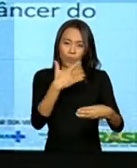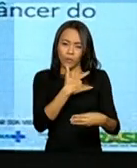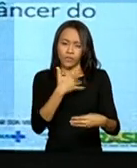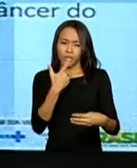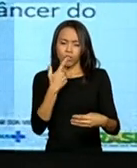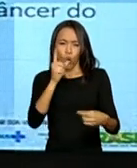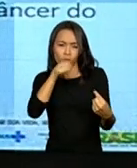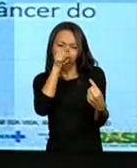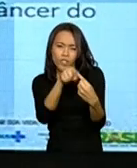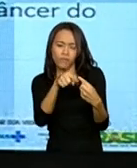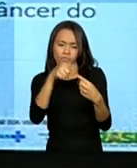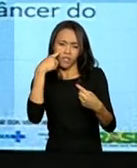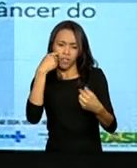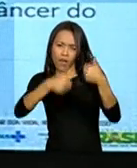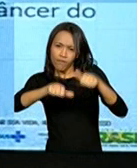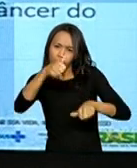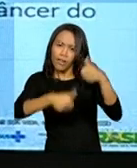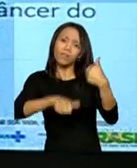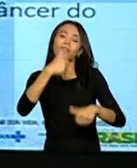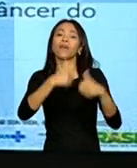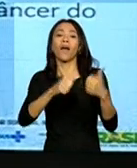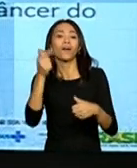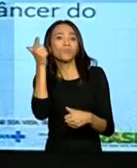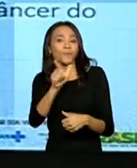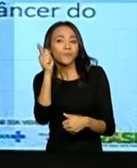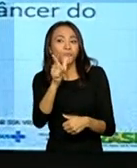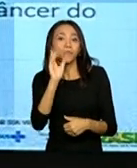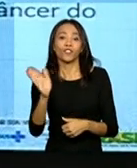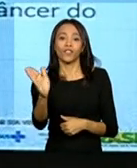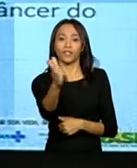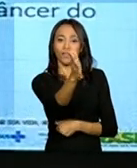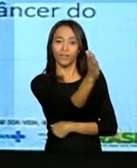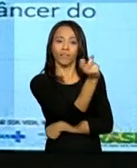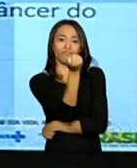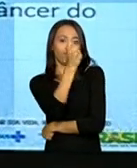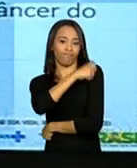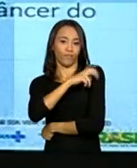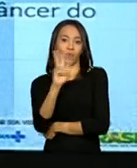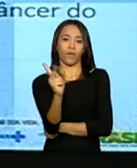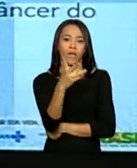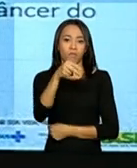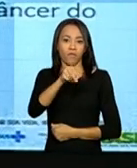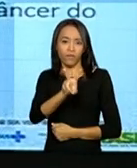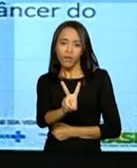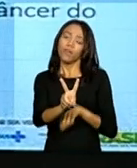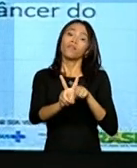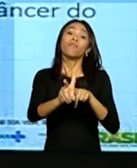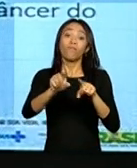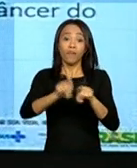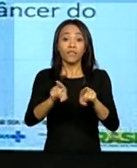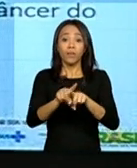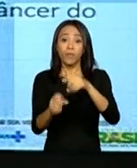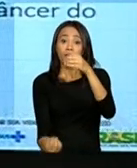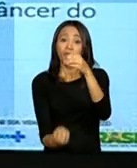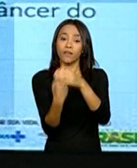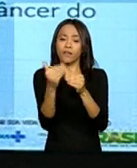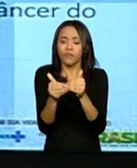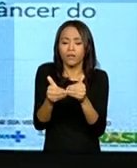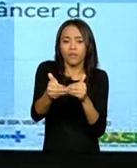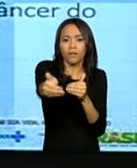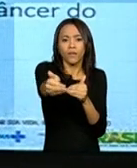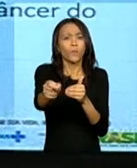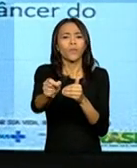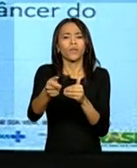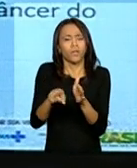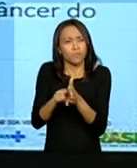o impacto da vacinação do HPV na população brasileira estará concomitante a implantação da vacina realizando